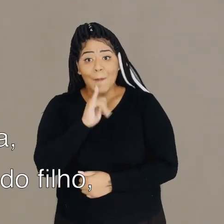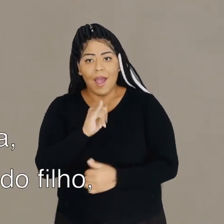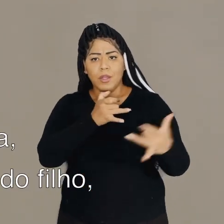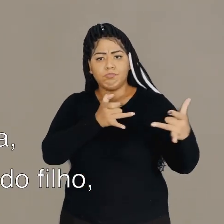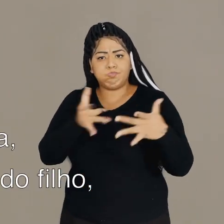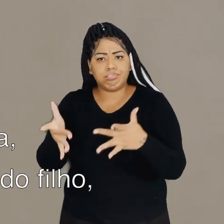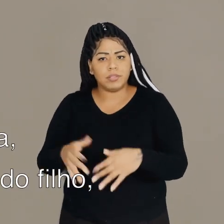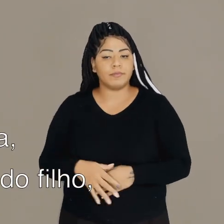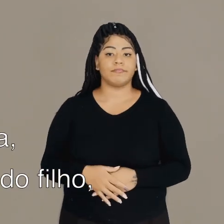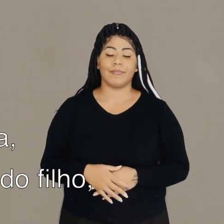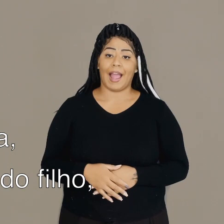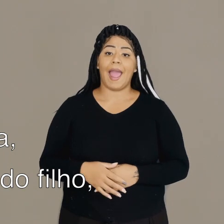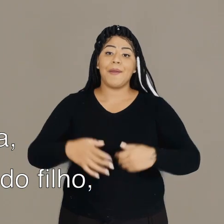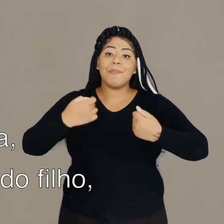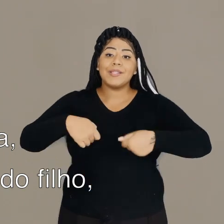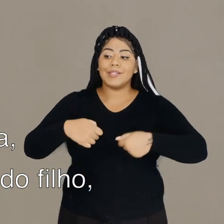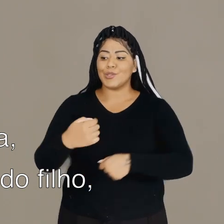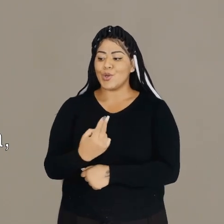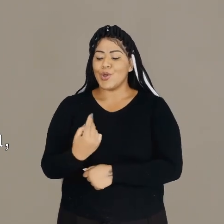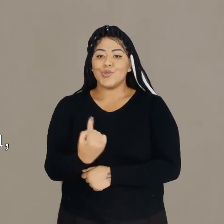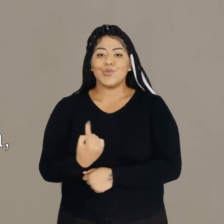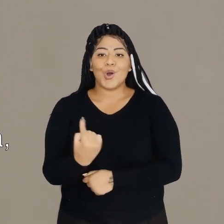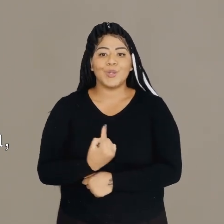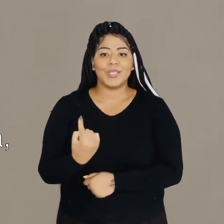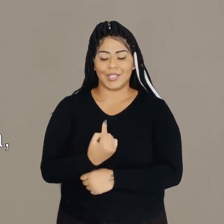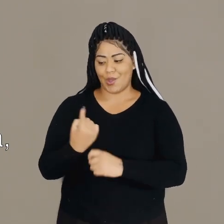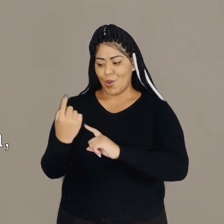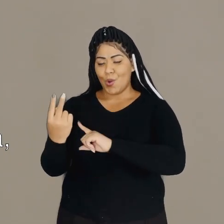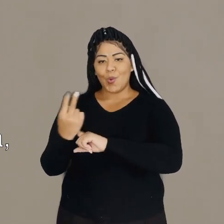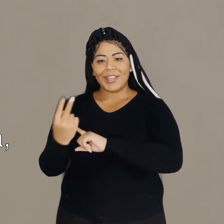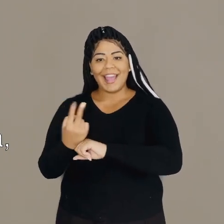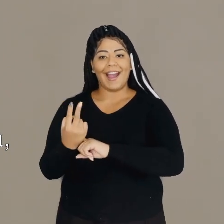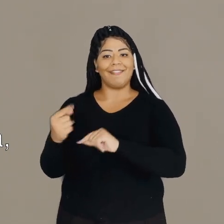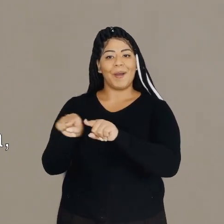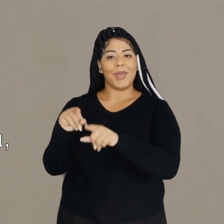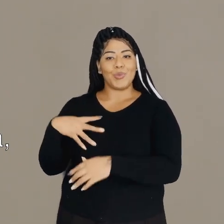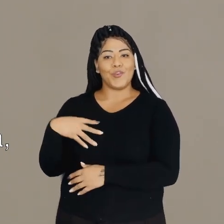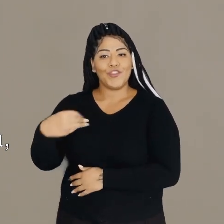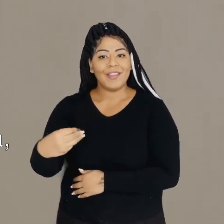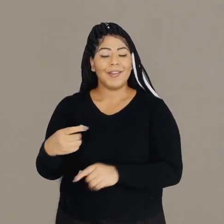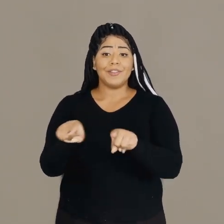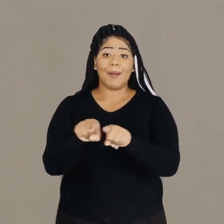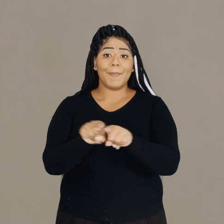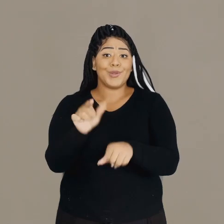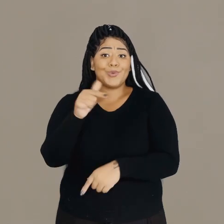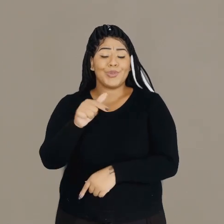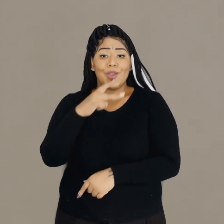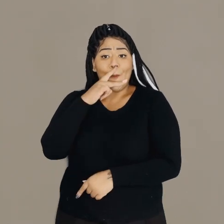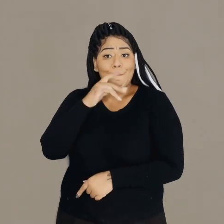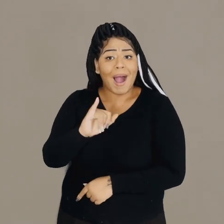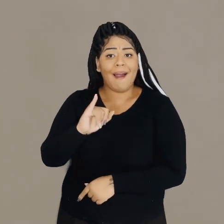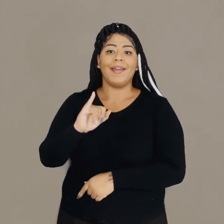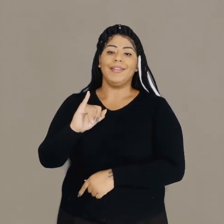de casa e ela ter que se virar sozinha para cuidar de um filho, não ter o parceiro, o pai da criança, para ajudar, apoiar, porque muitas das vezes